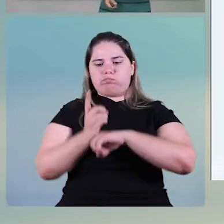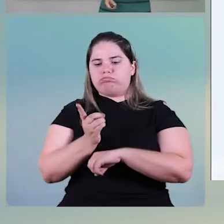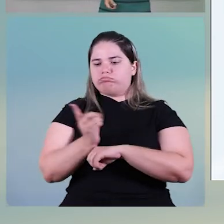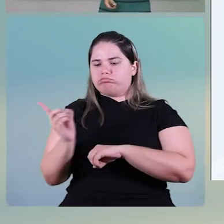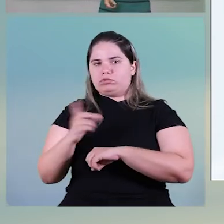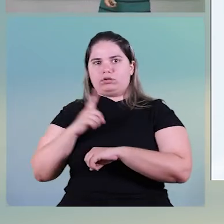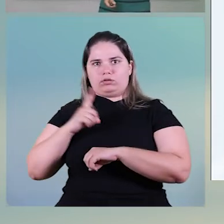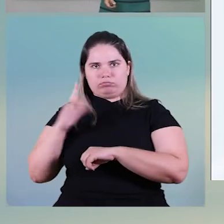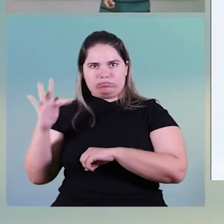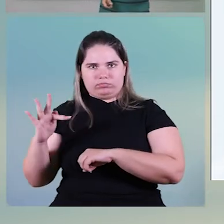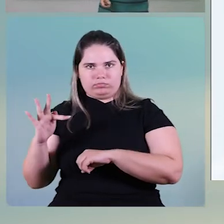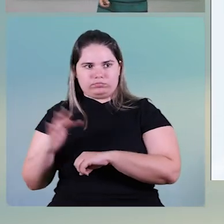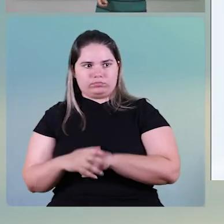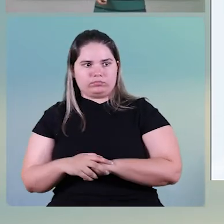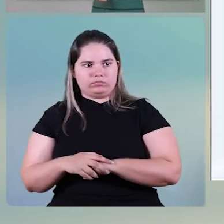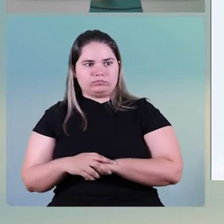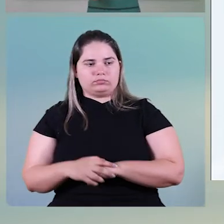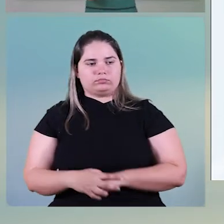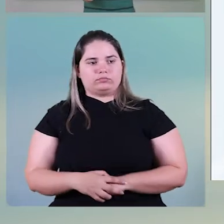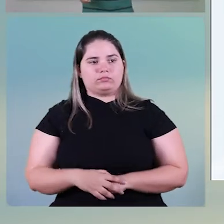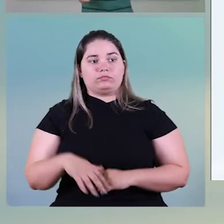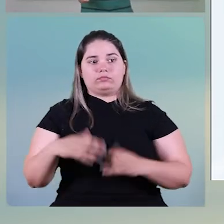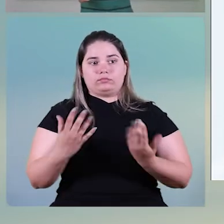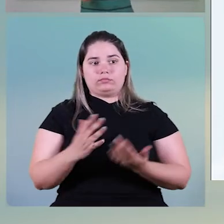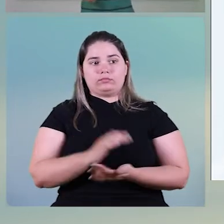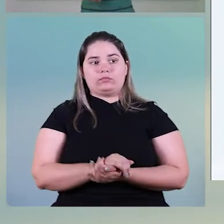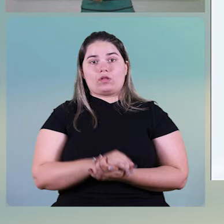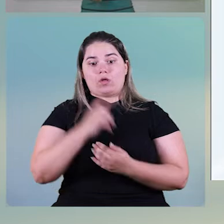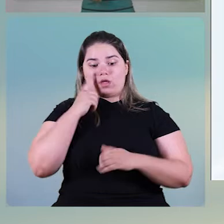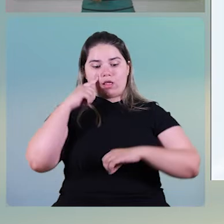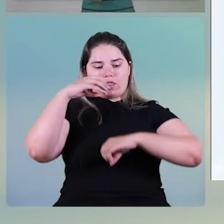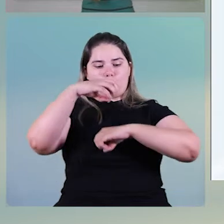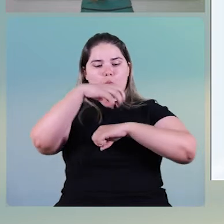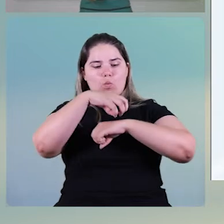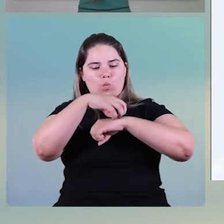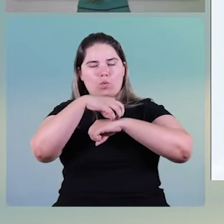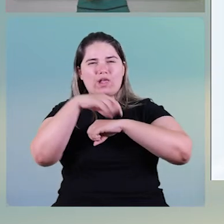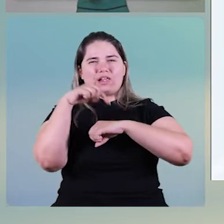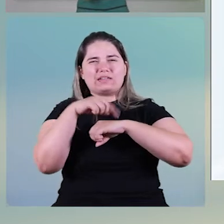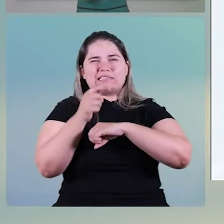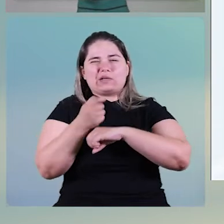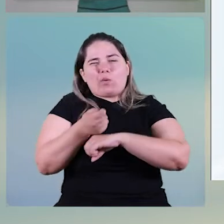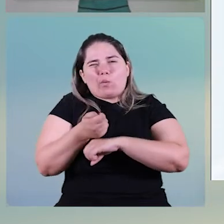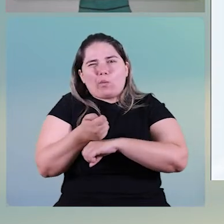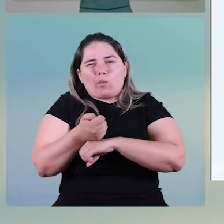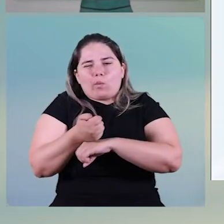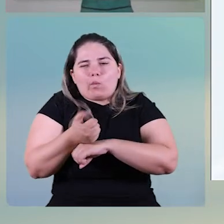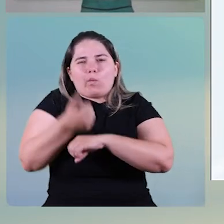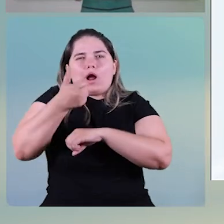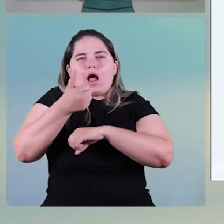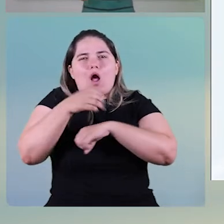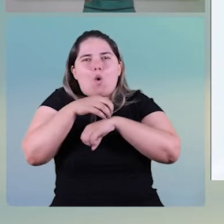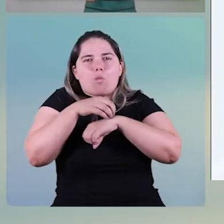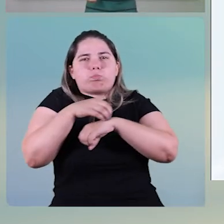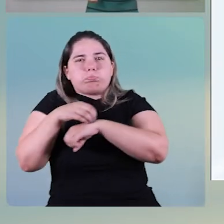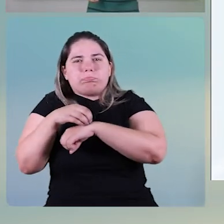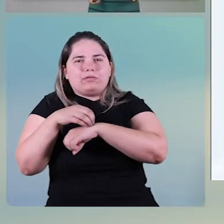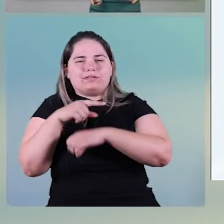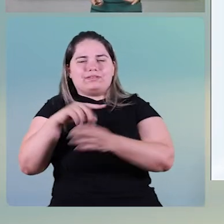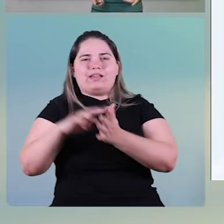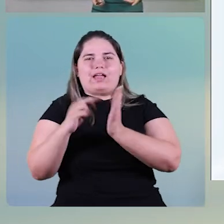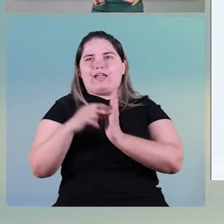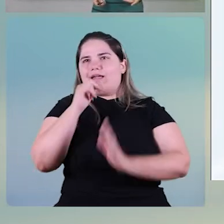equilibrar, mas a caixa ficou na iminência de deslizar, na iminência de entrar em movimento. Qualquer valor